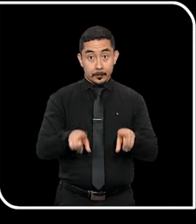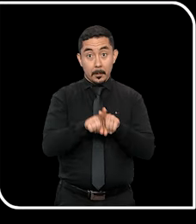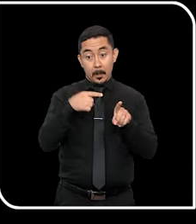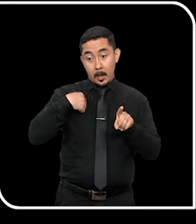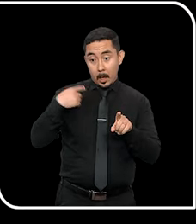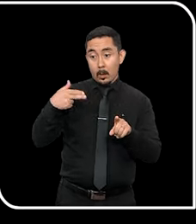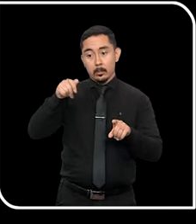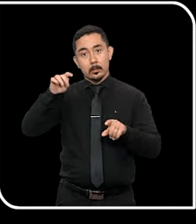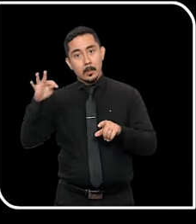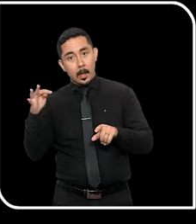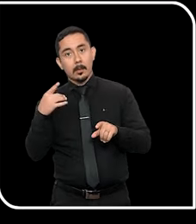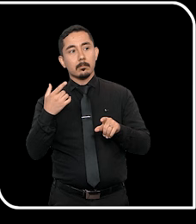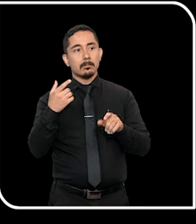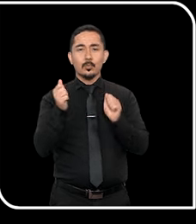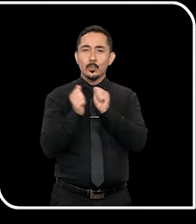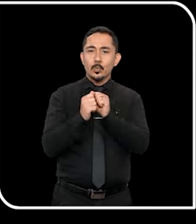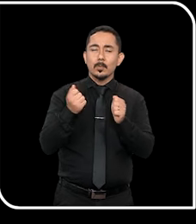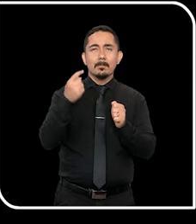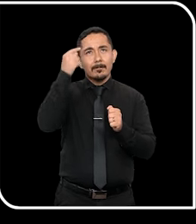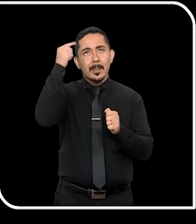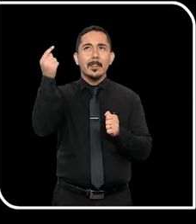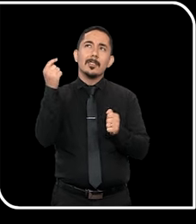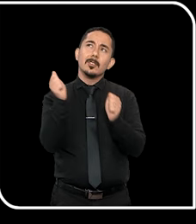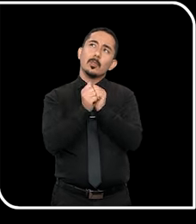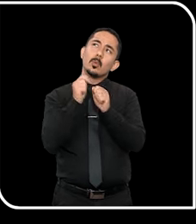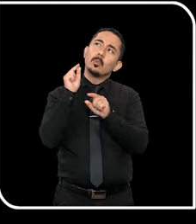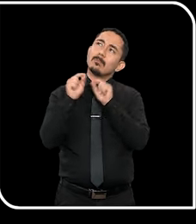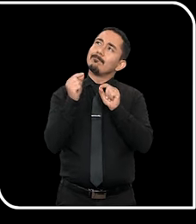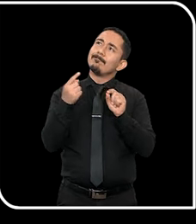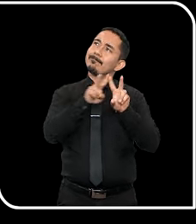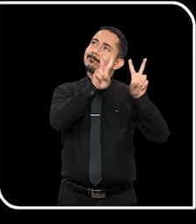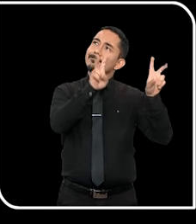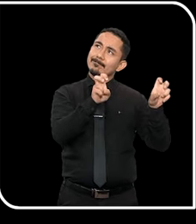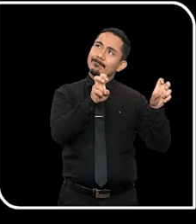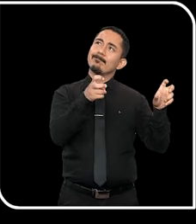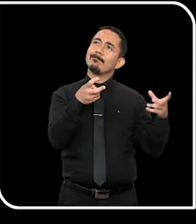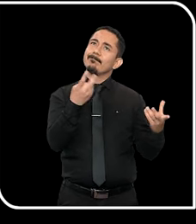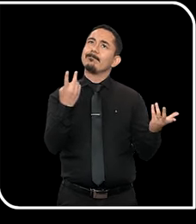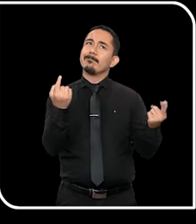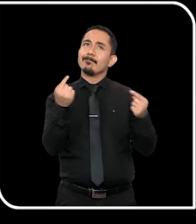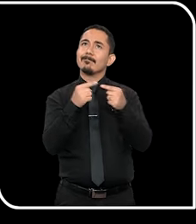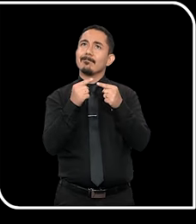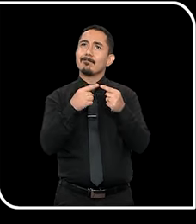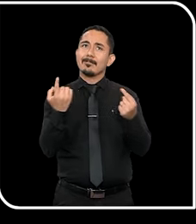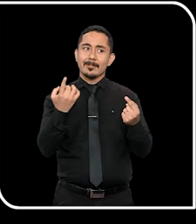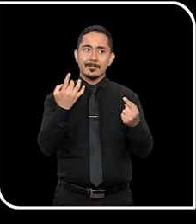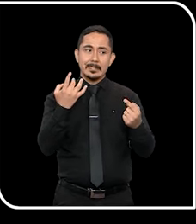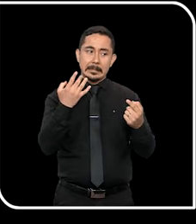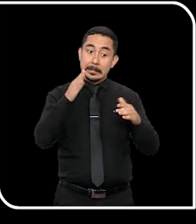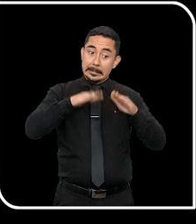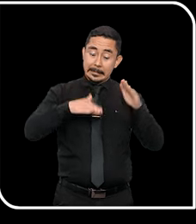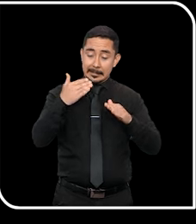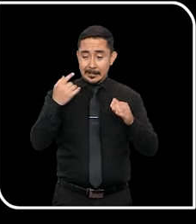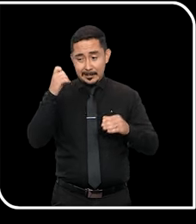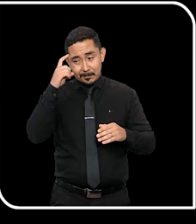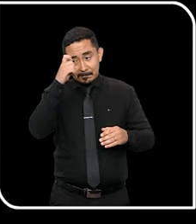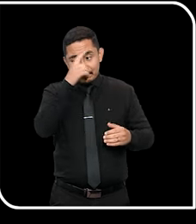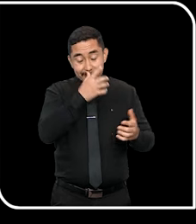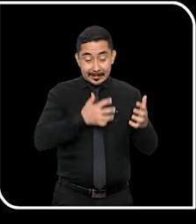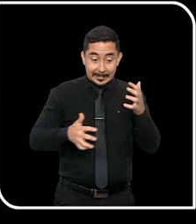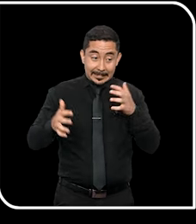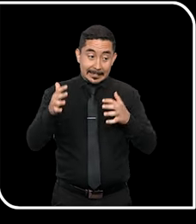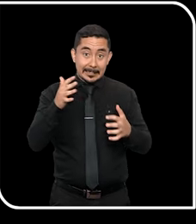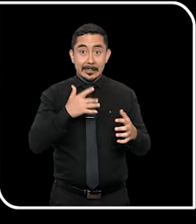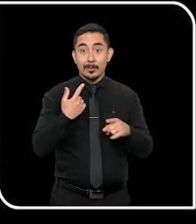deficiência pensamos juntas ali né nossa esse tema da palestra causa um pouco de desconforto inclusive na